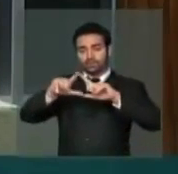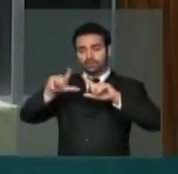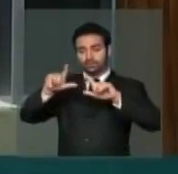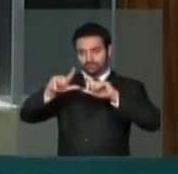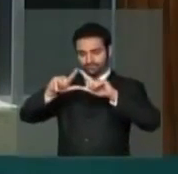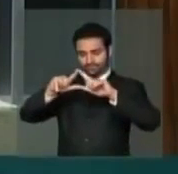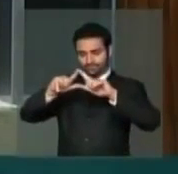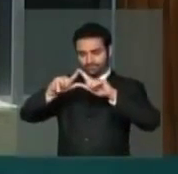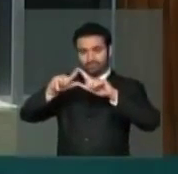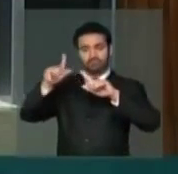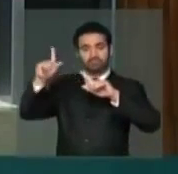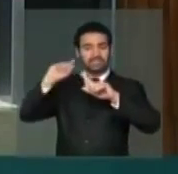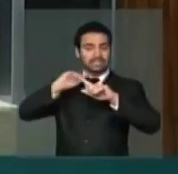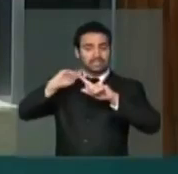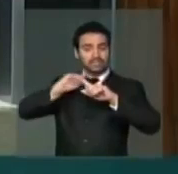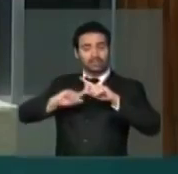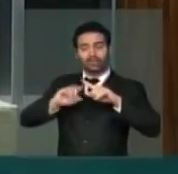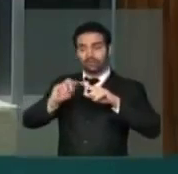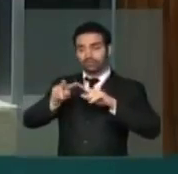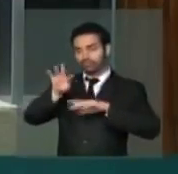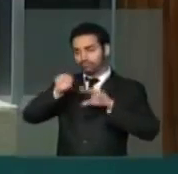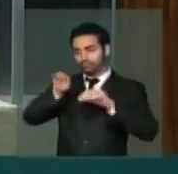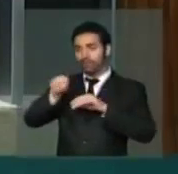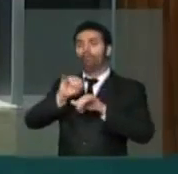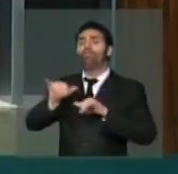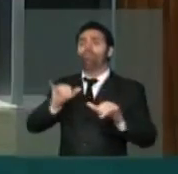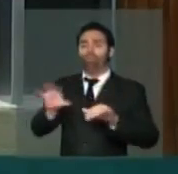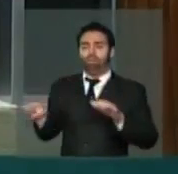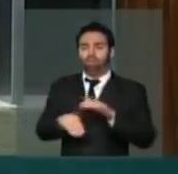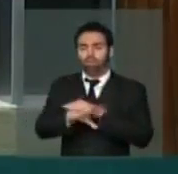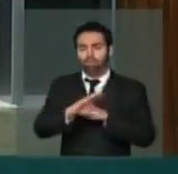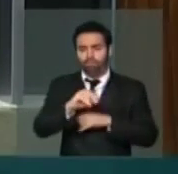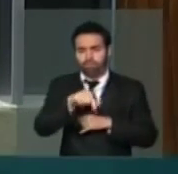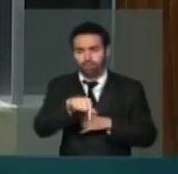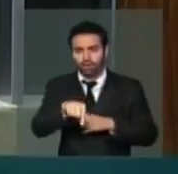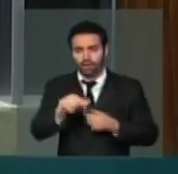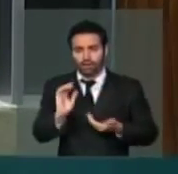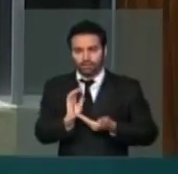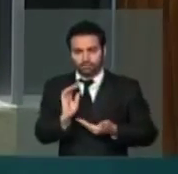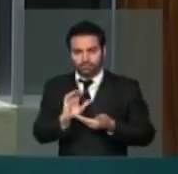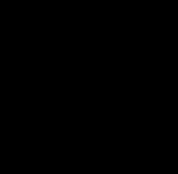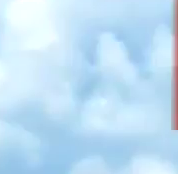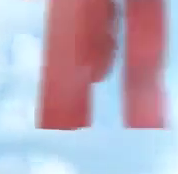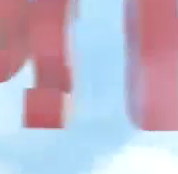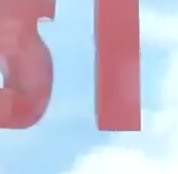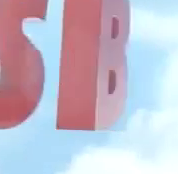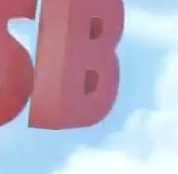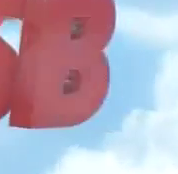colher realmente esses dados e trazer para o Congresso Nacional. Muito obrigado, senhor presidente.